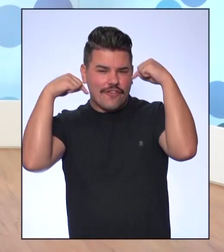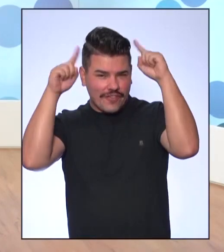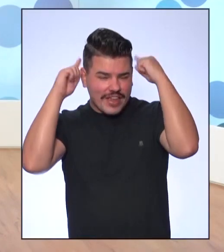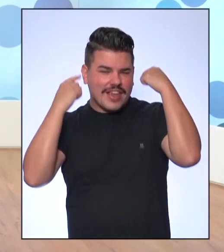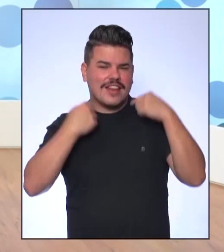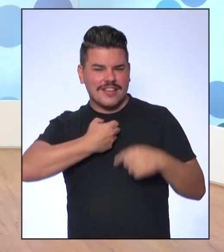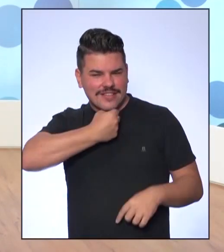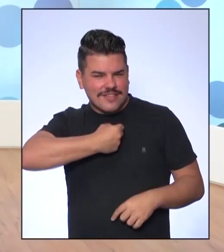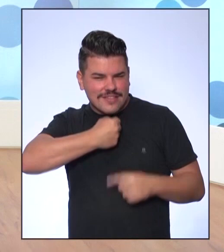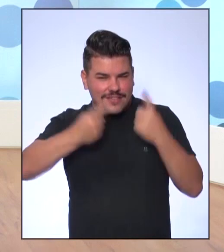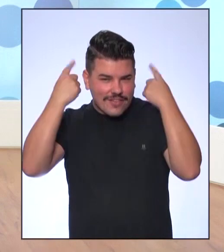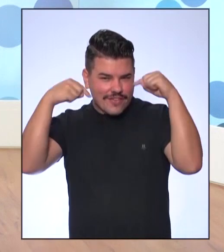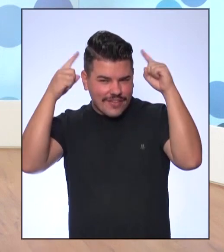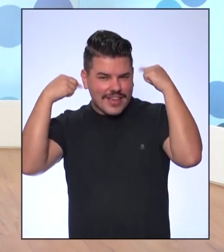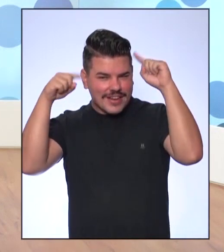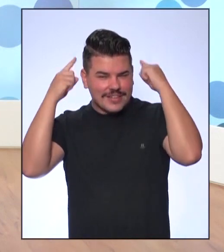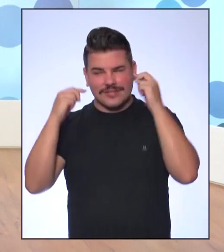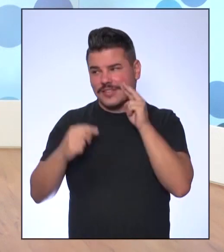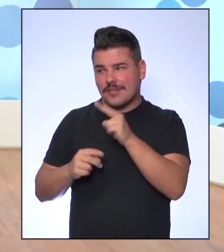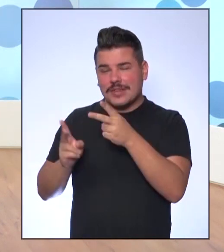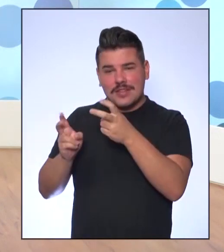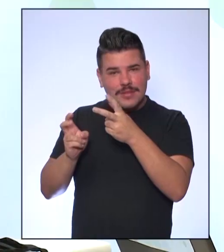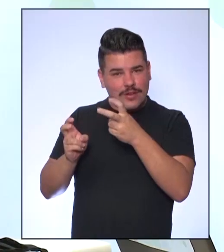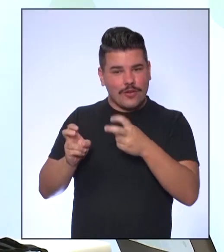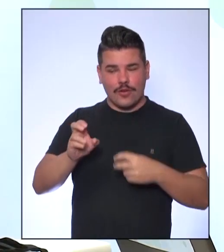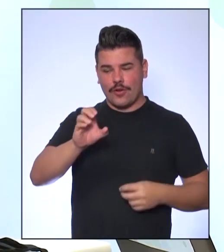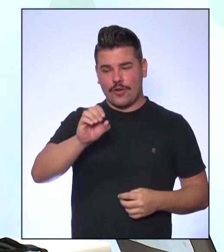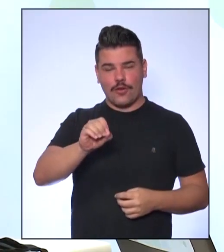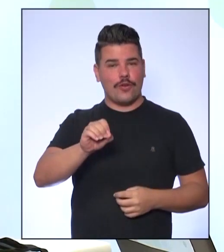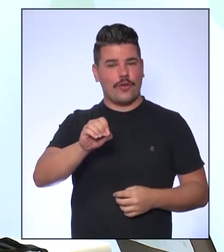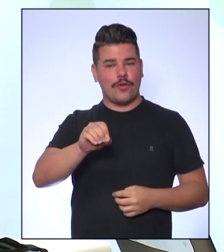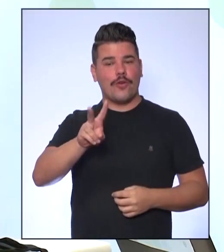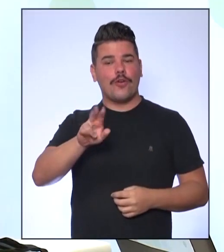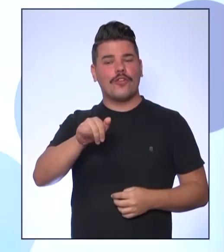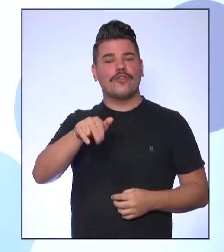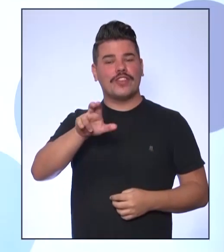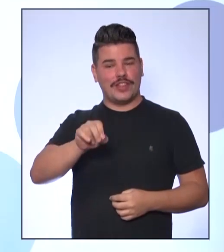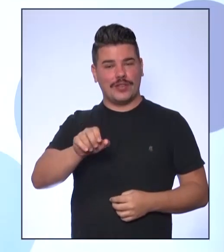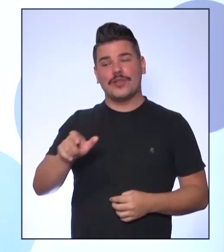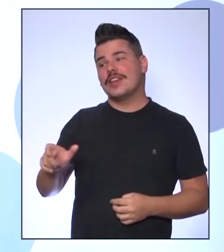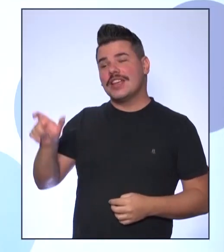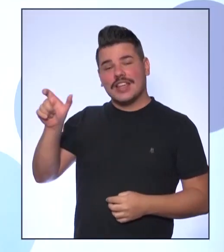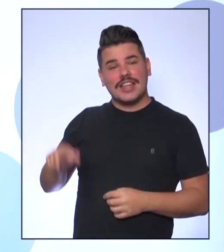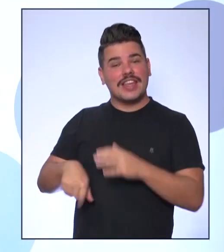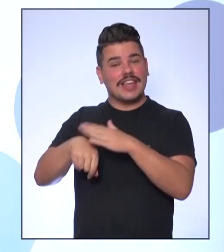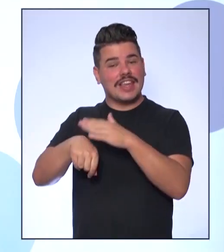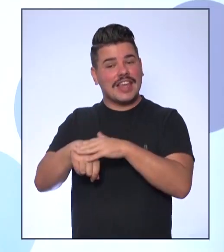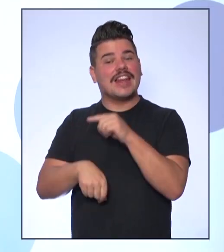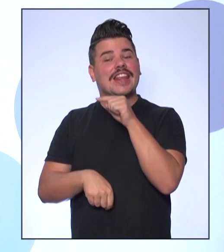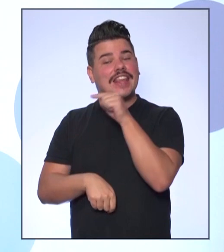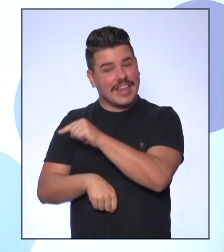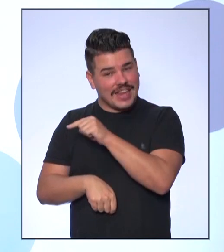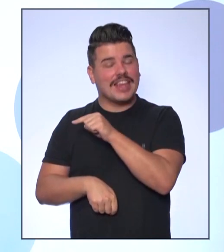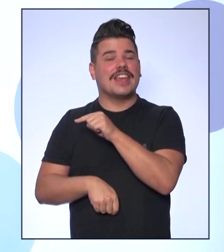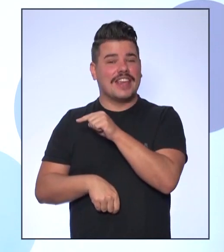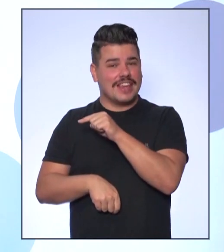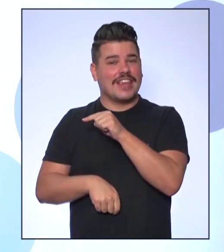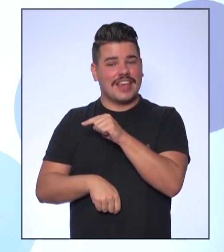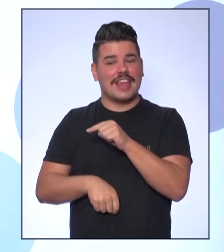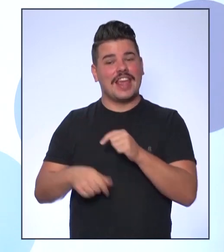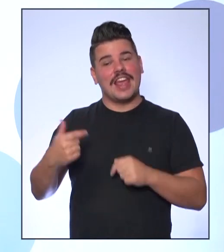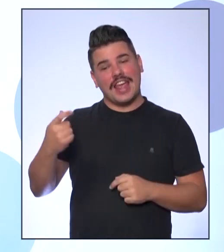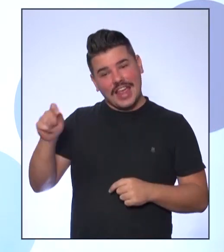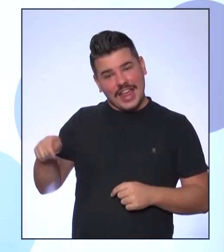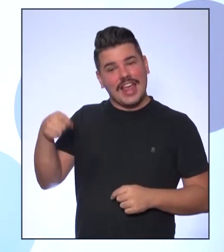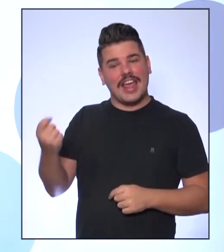conseguiram identificar, né, desta forma. Que o carneiro, ele se trata de um ovino, né? Exatamente. Assim como